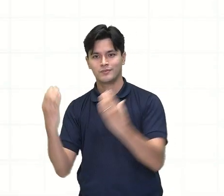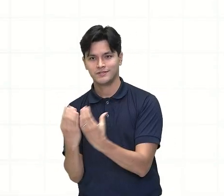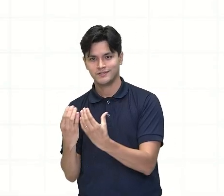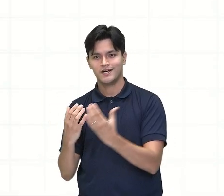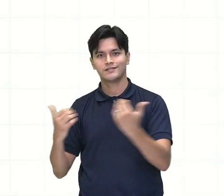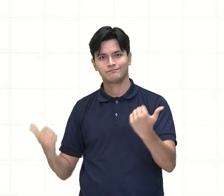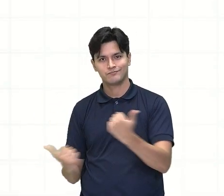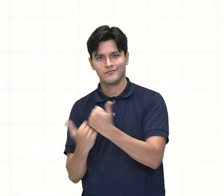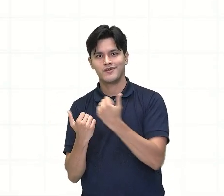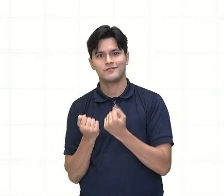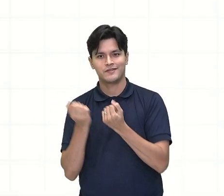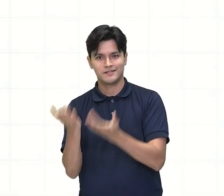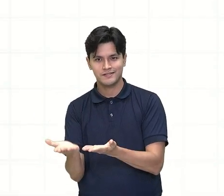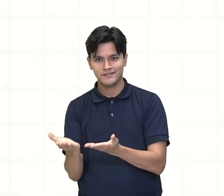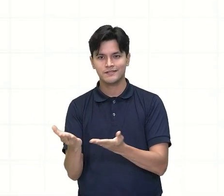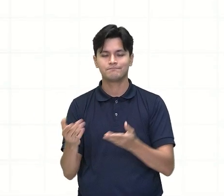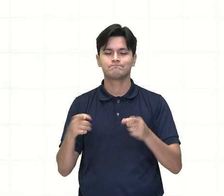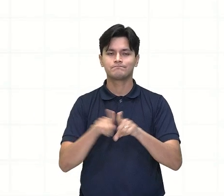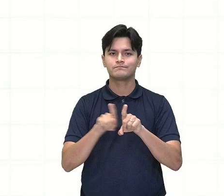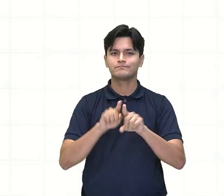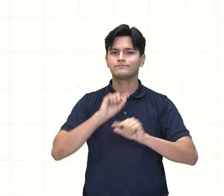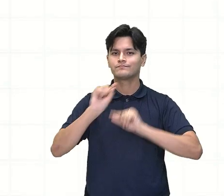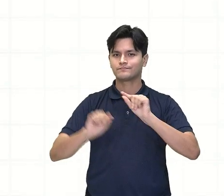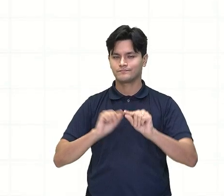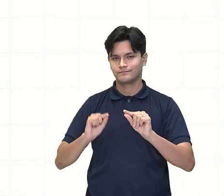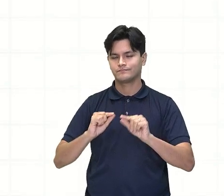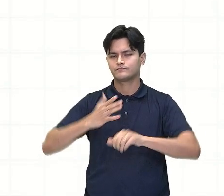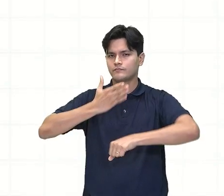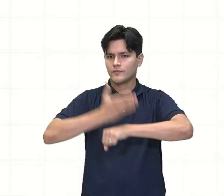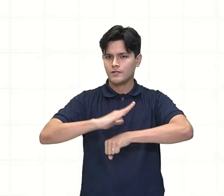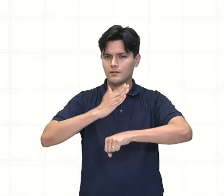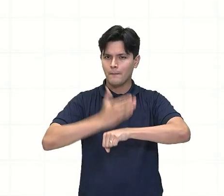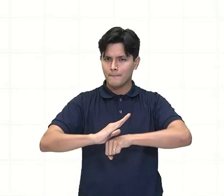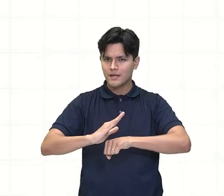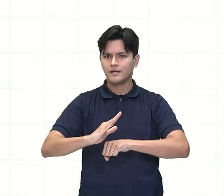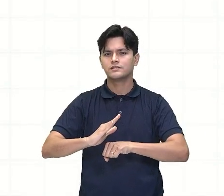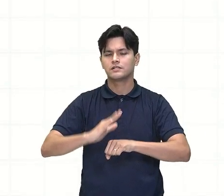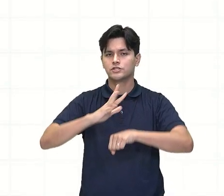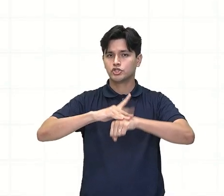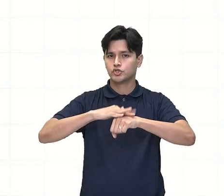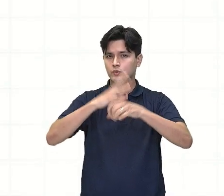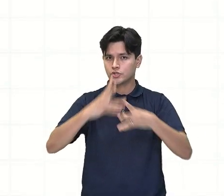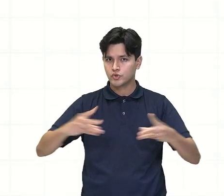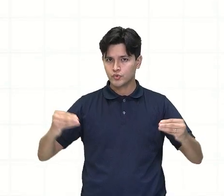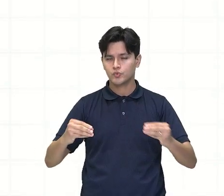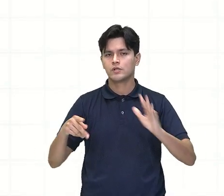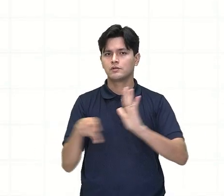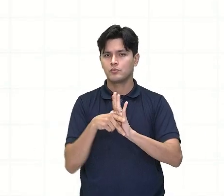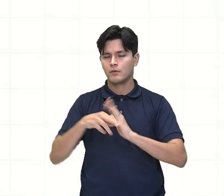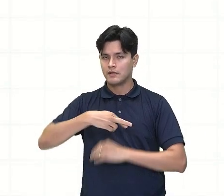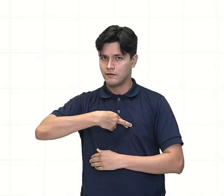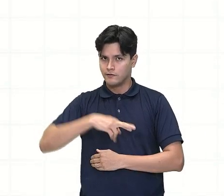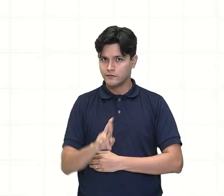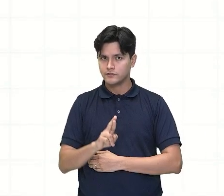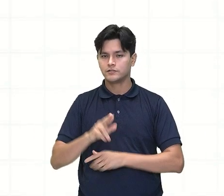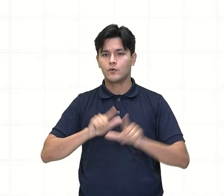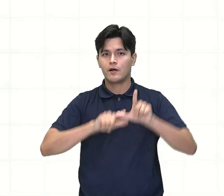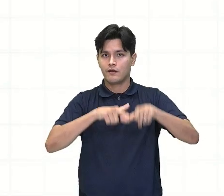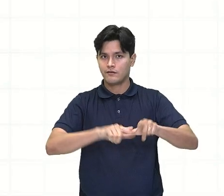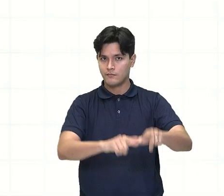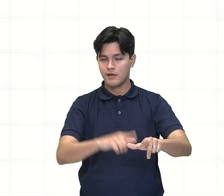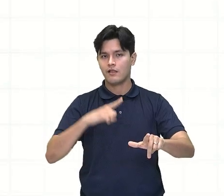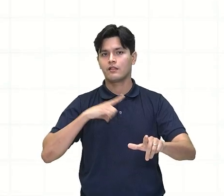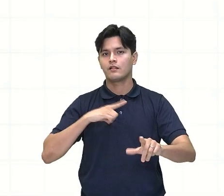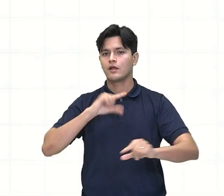E aqui, para pensar que as práticas de cura no candomblé incluem oferendas, banhos de ervas